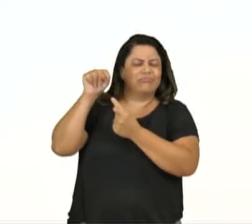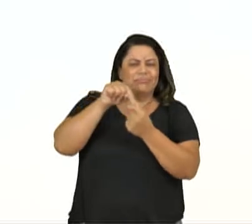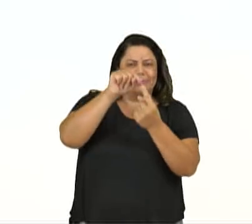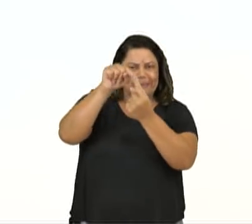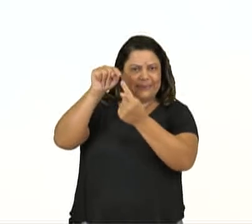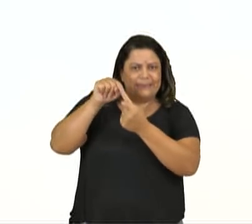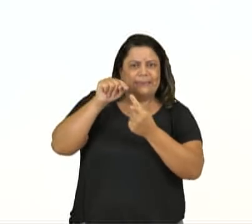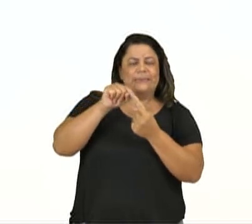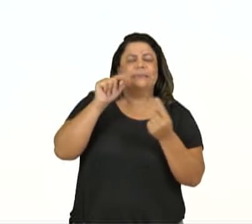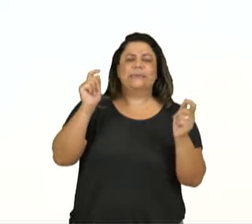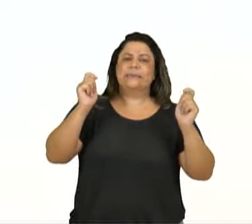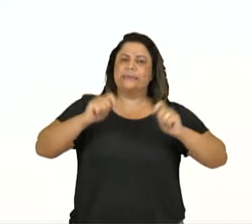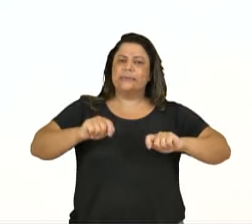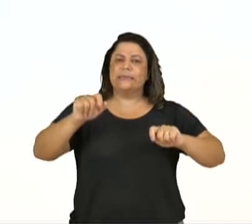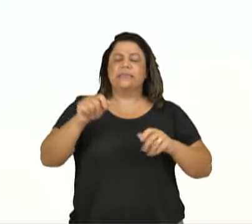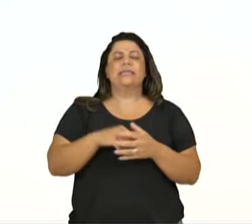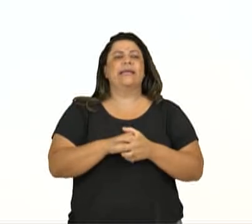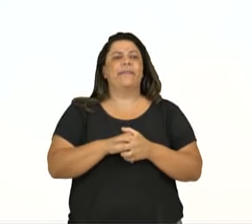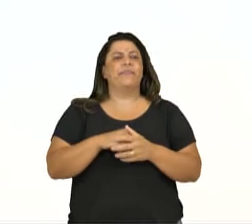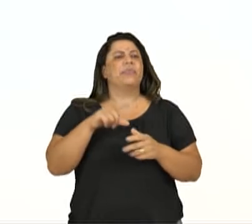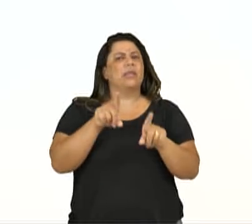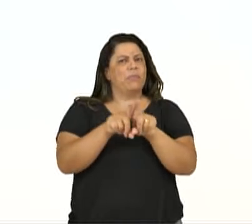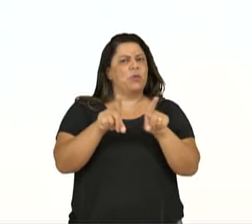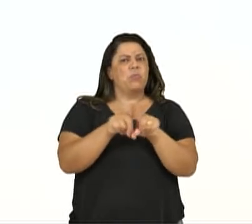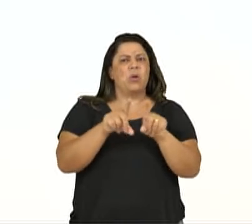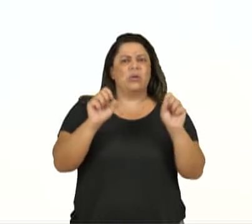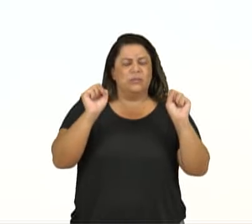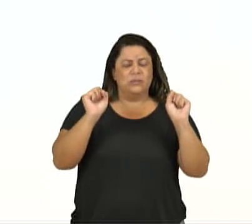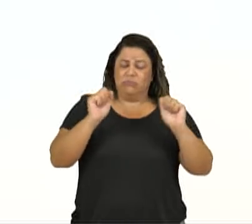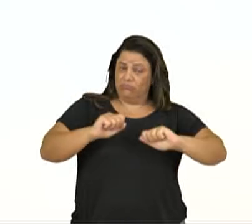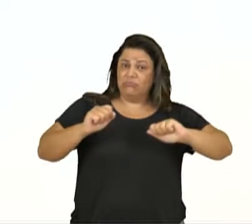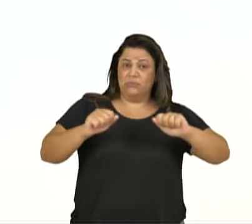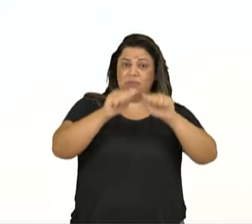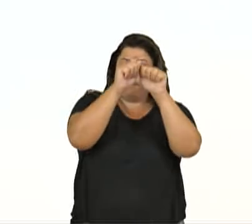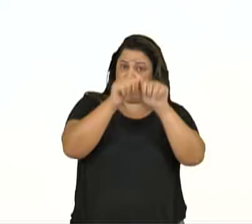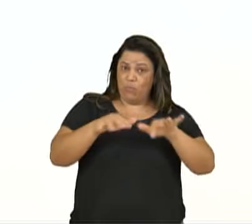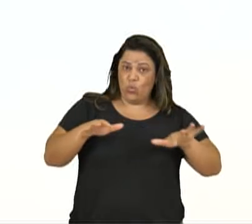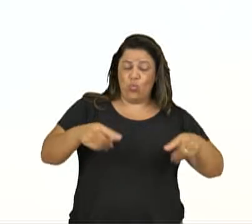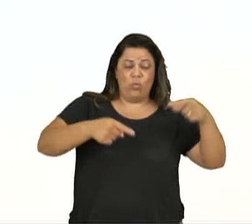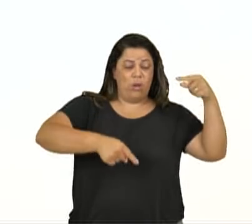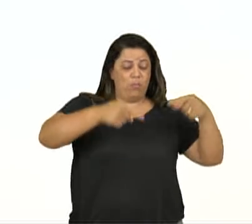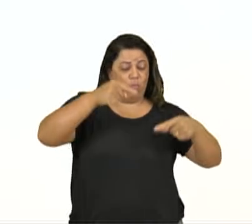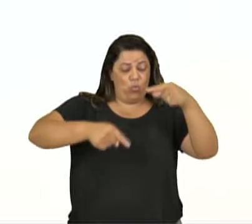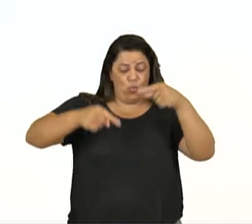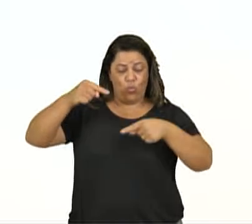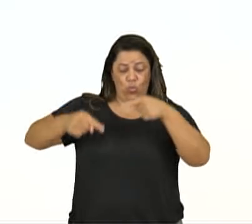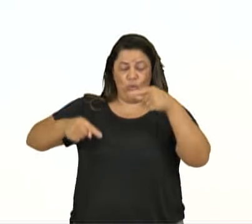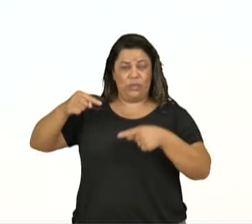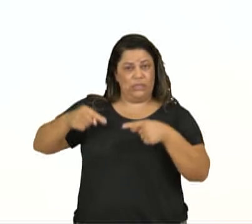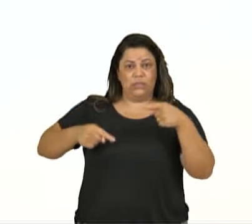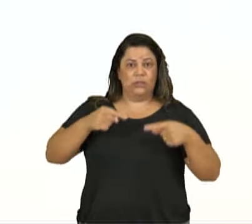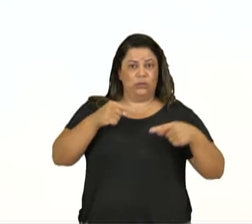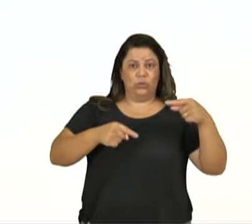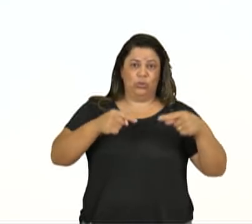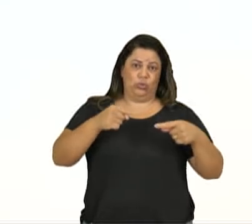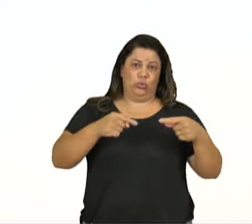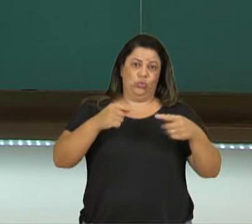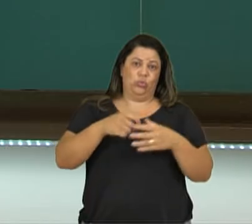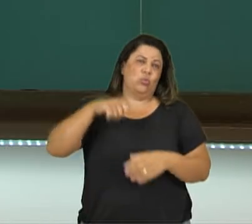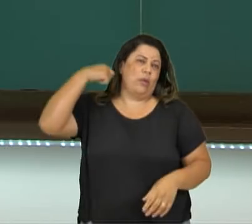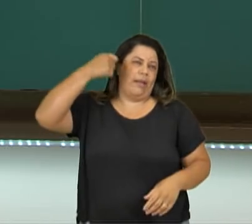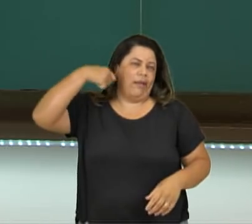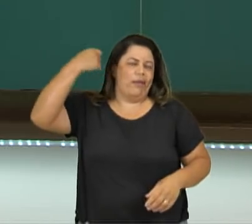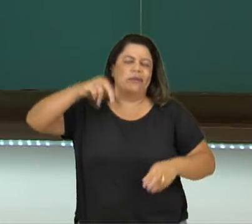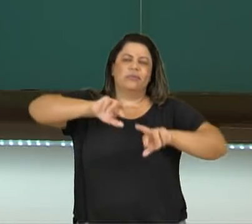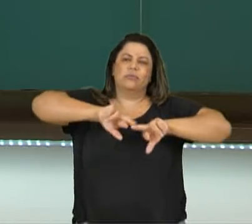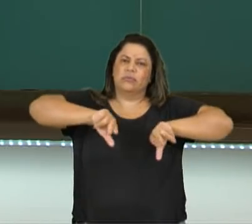das charges também podem ser personalidades públicas, como um político ou um artista, por exemplo. Né?